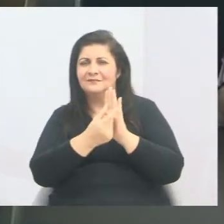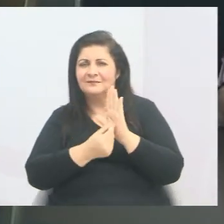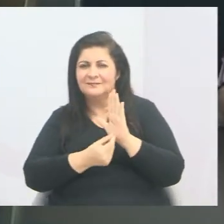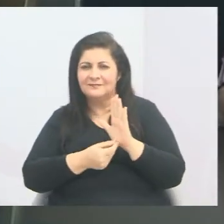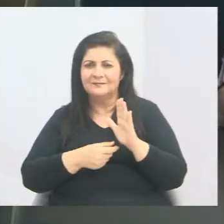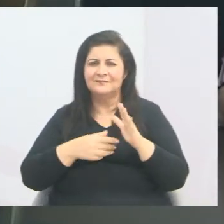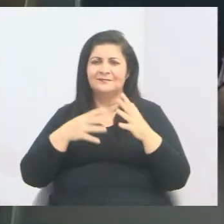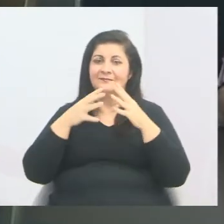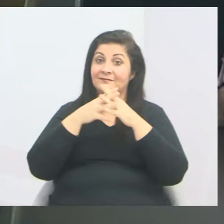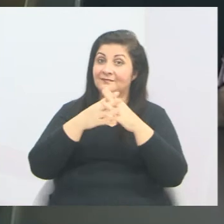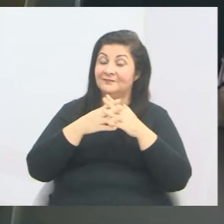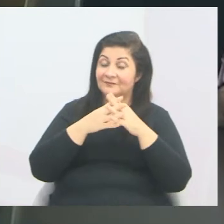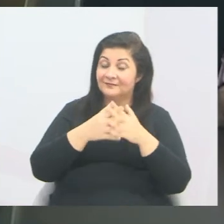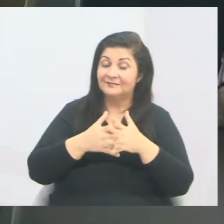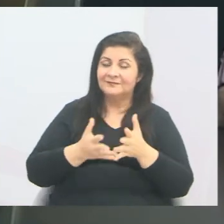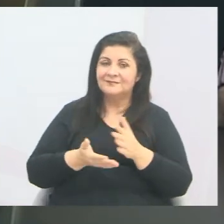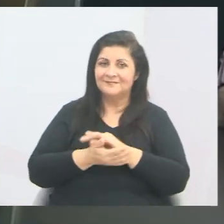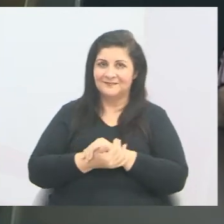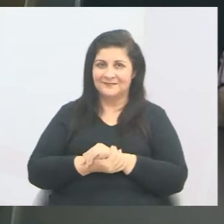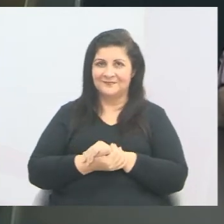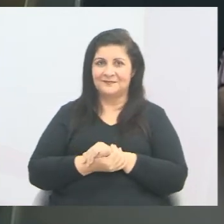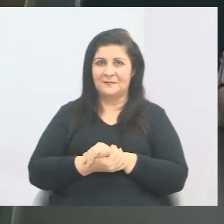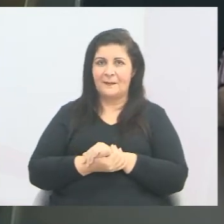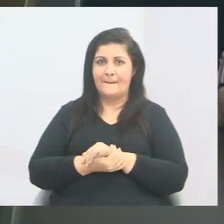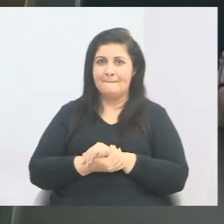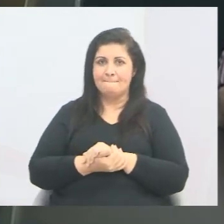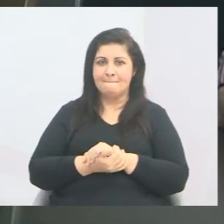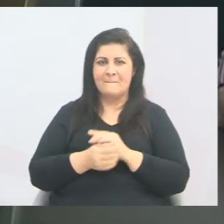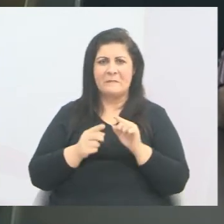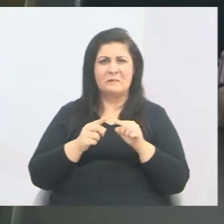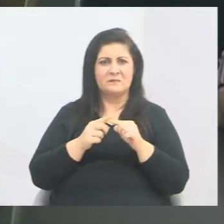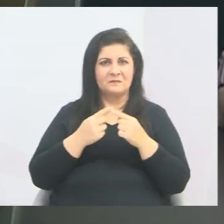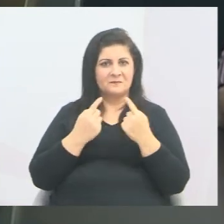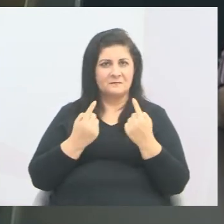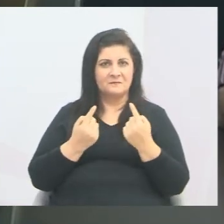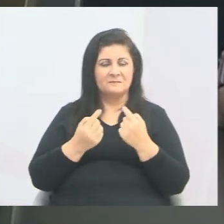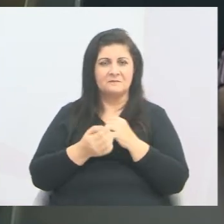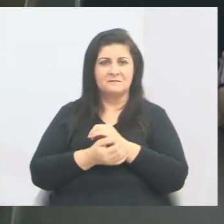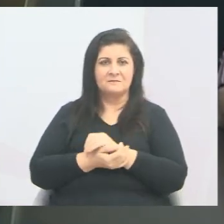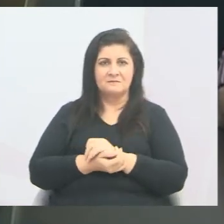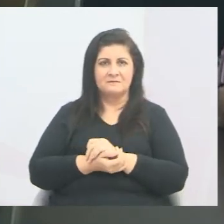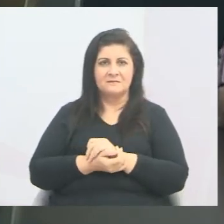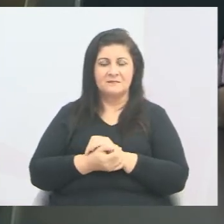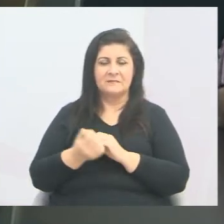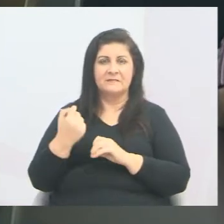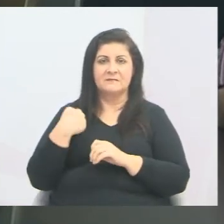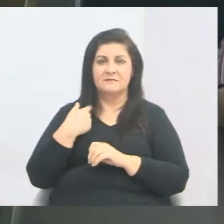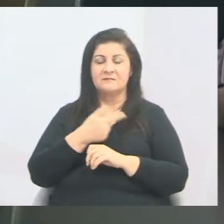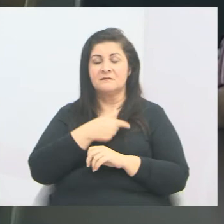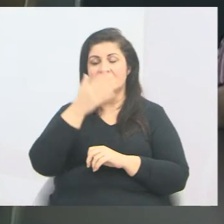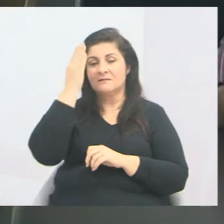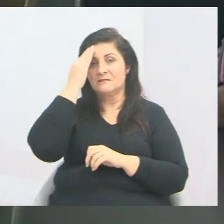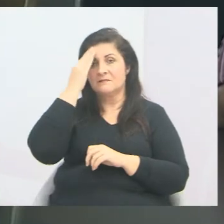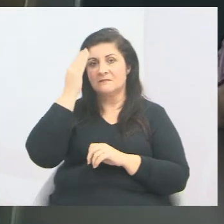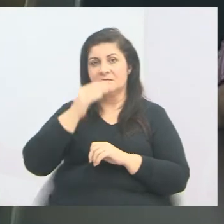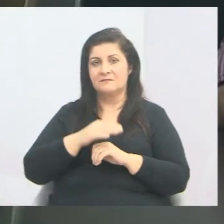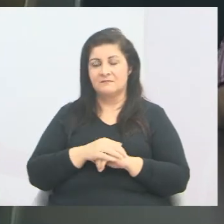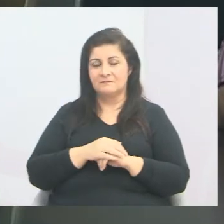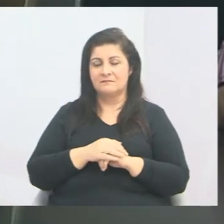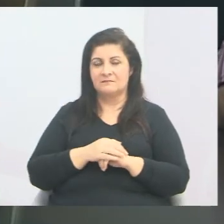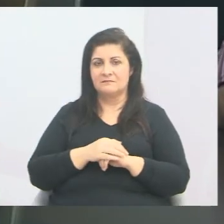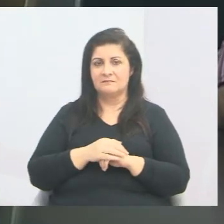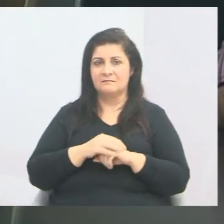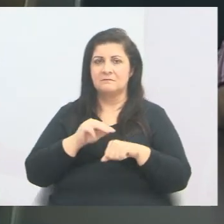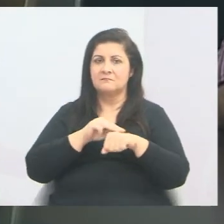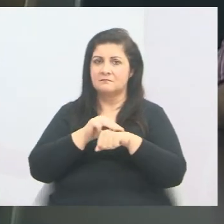as dificuldades que a gente enfrenta. Mas, Reinaldo, a gente sabe que o que nós falamos